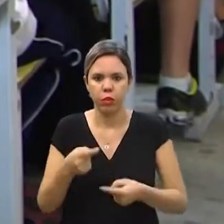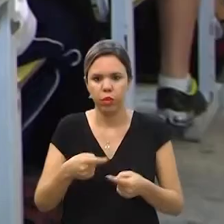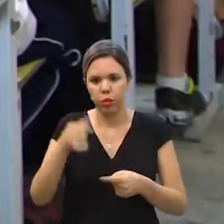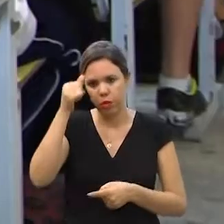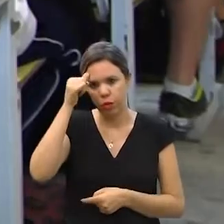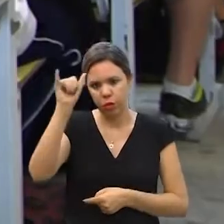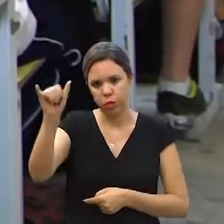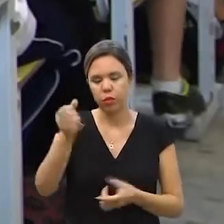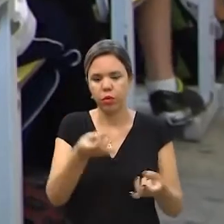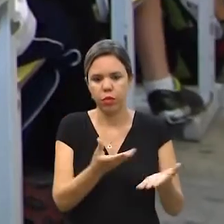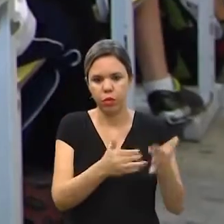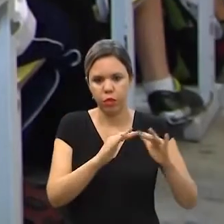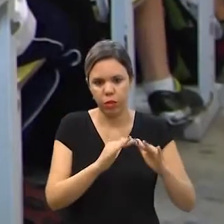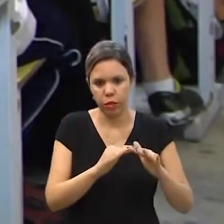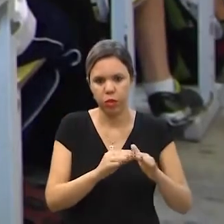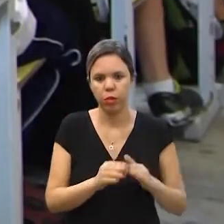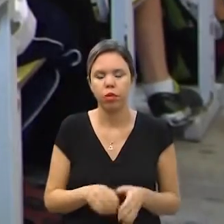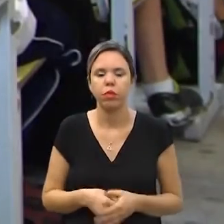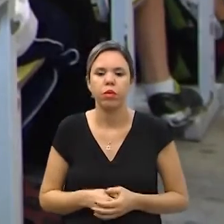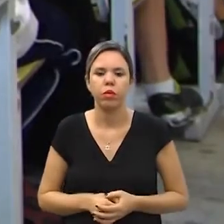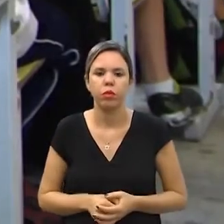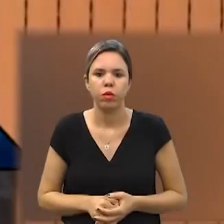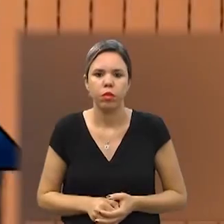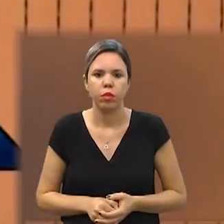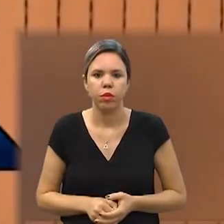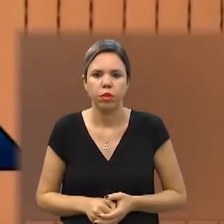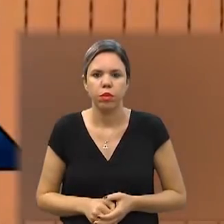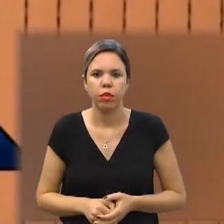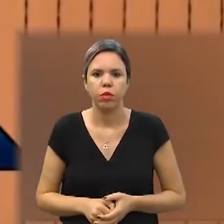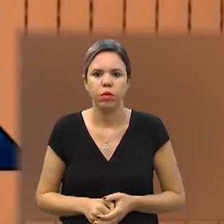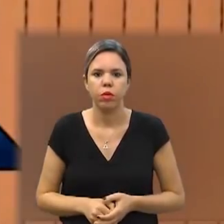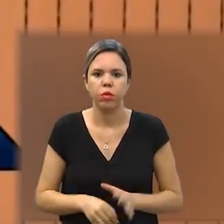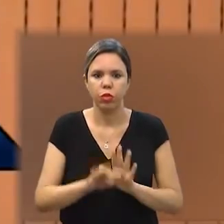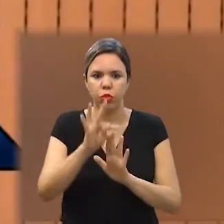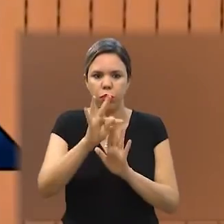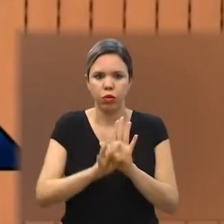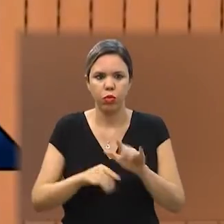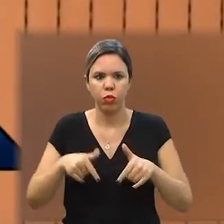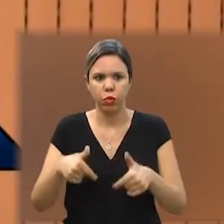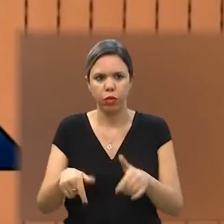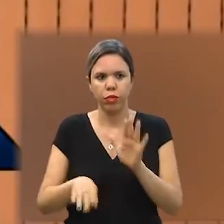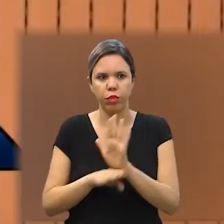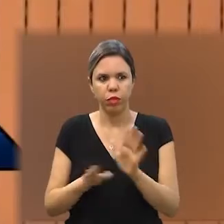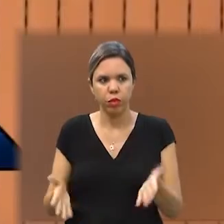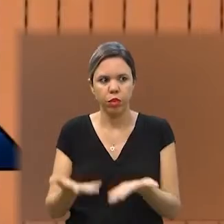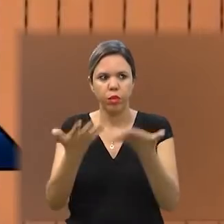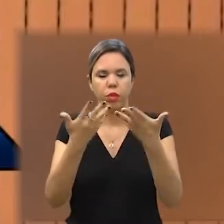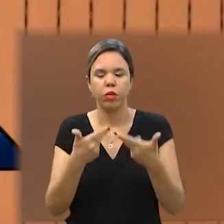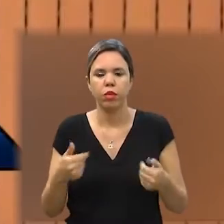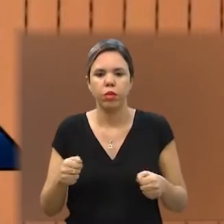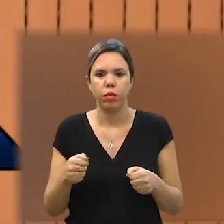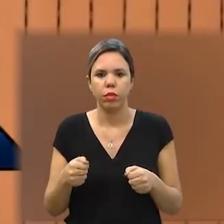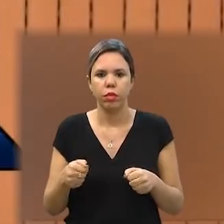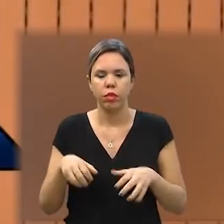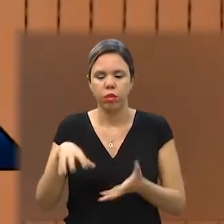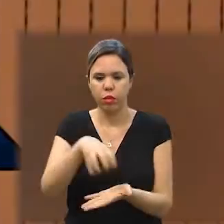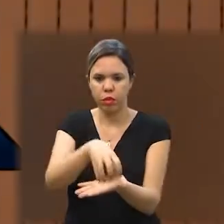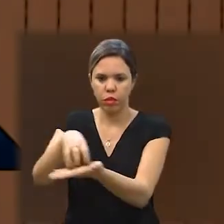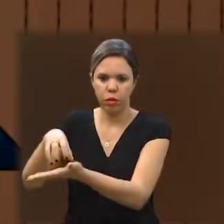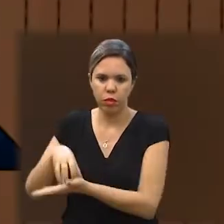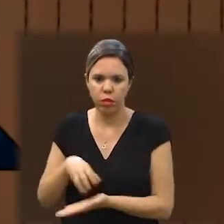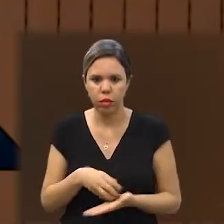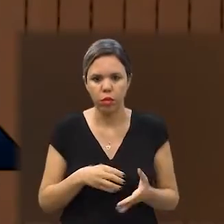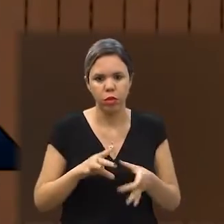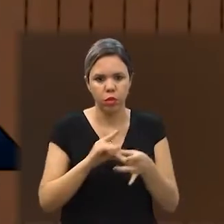de prevenção ao abandono e à evasão escolar. Segundo o texto, essas ações serão executadas de forma intersetorial